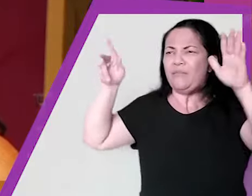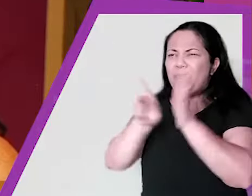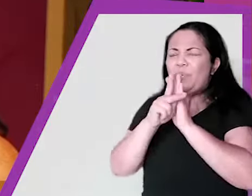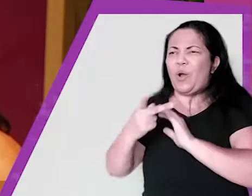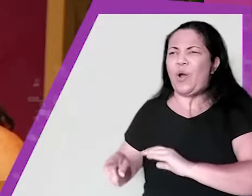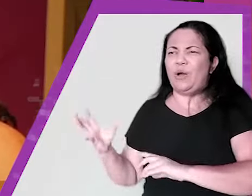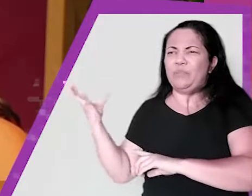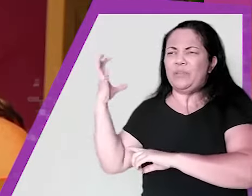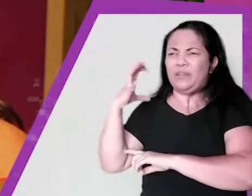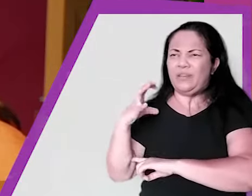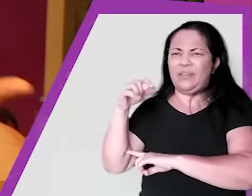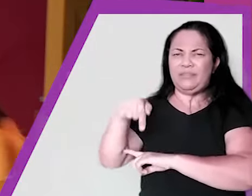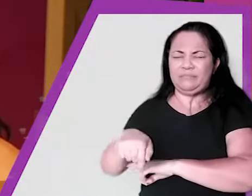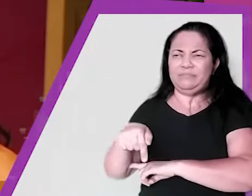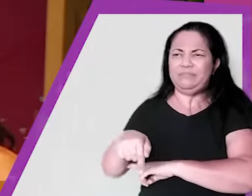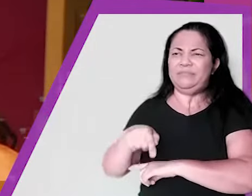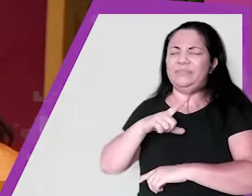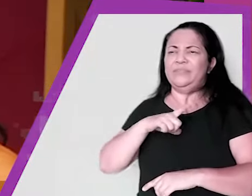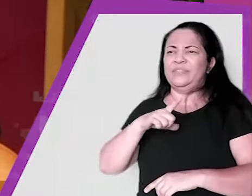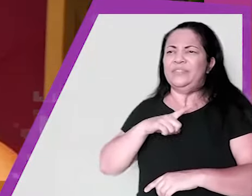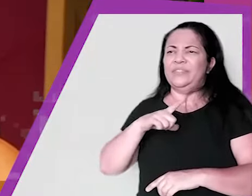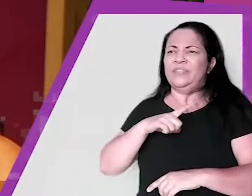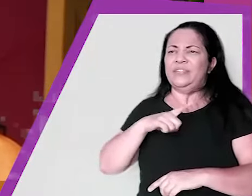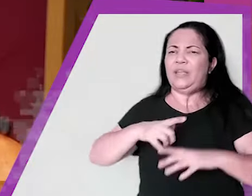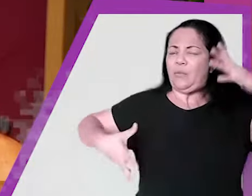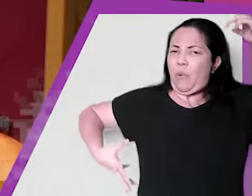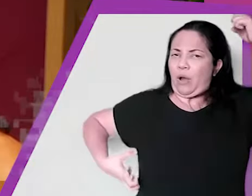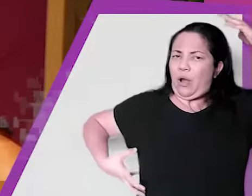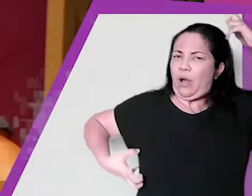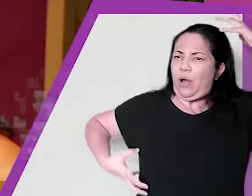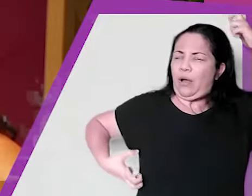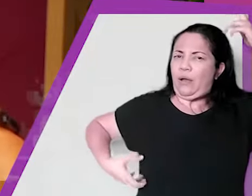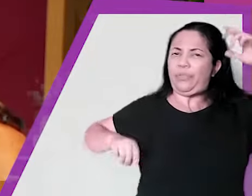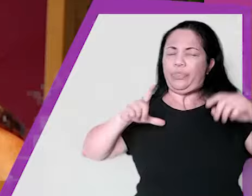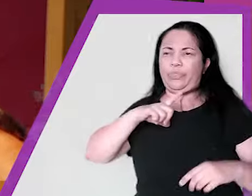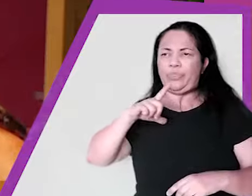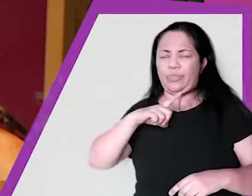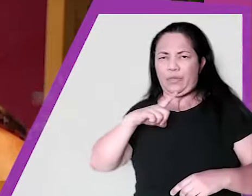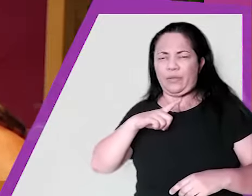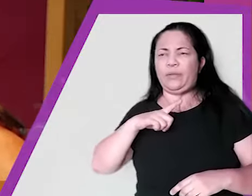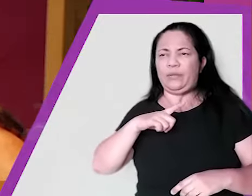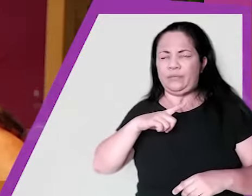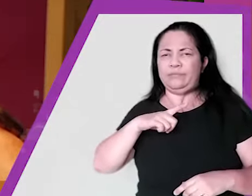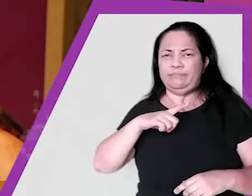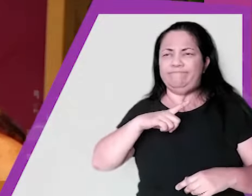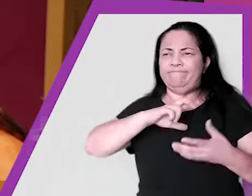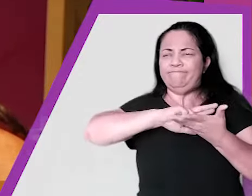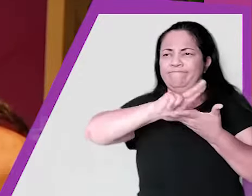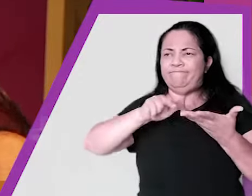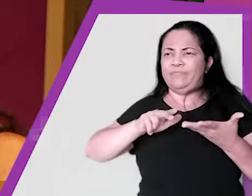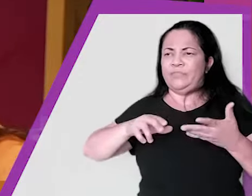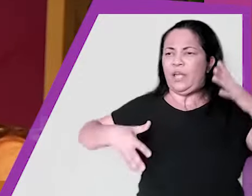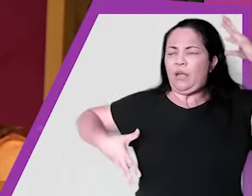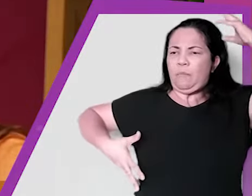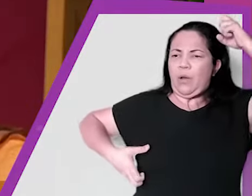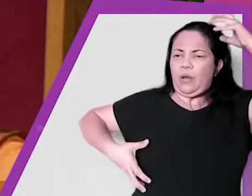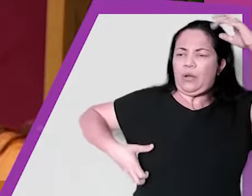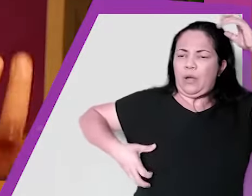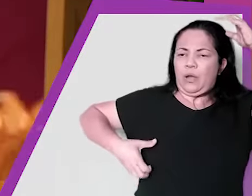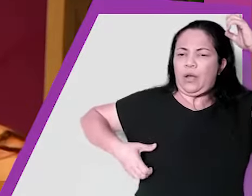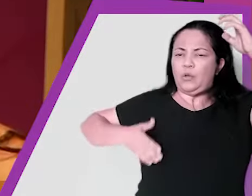que são animais do Cerrado. Tem muitas aves típicas do Cerrado também. A gente tem os macacos,